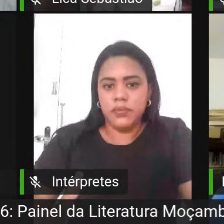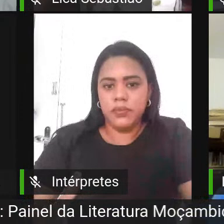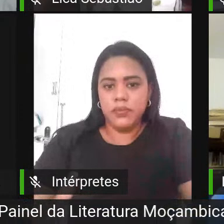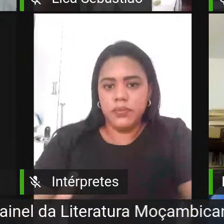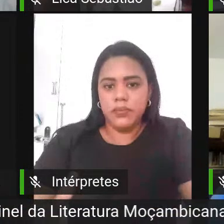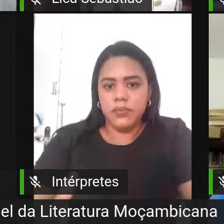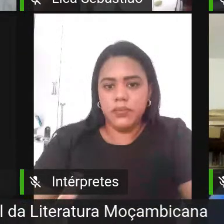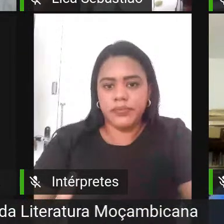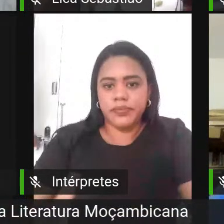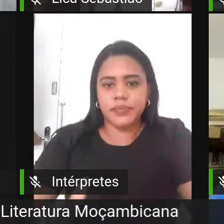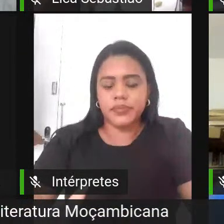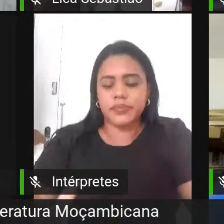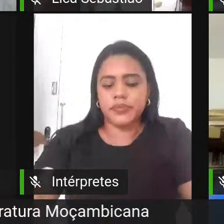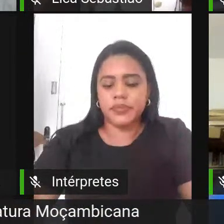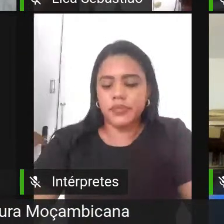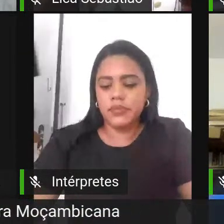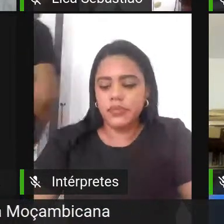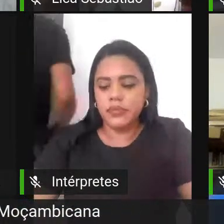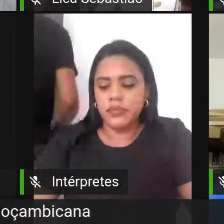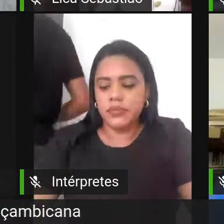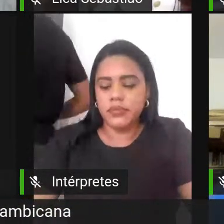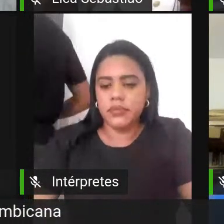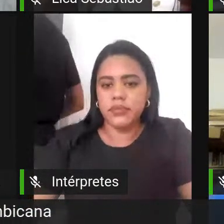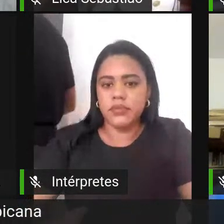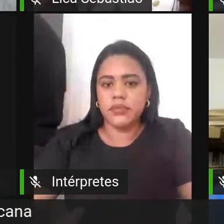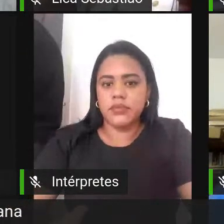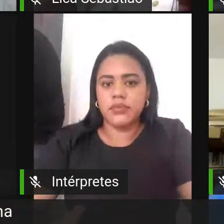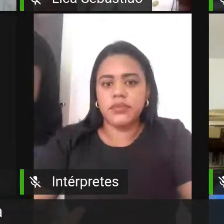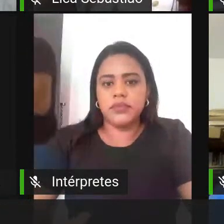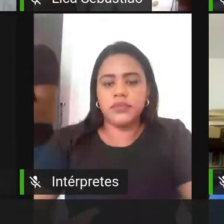Liga, consegue ligar o microfone?